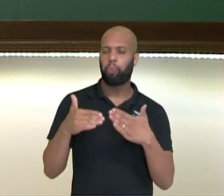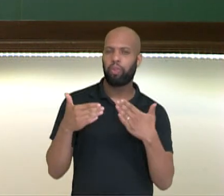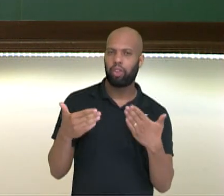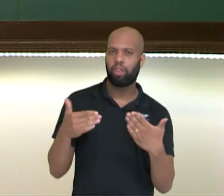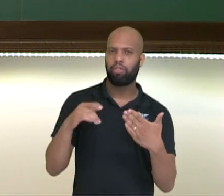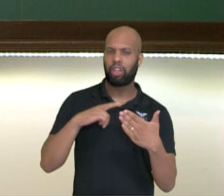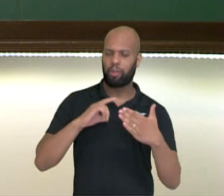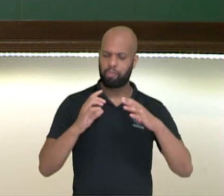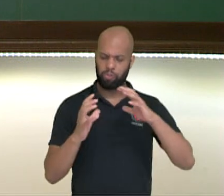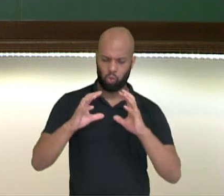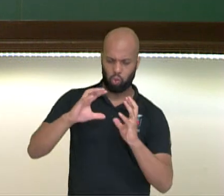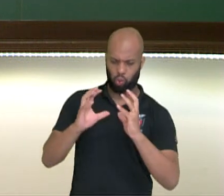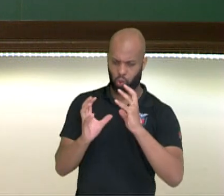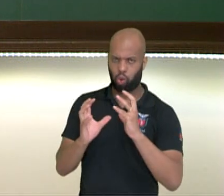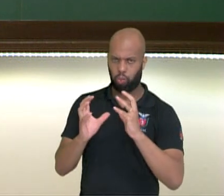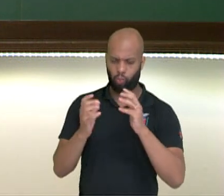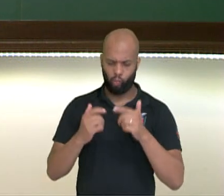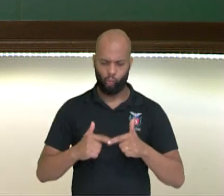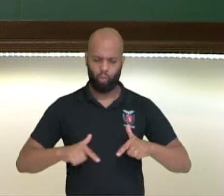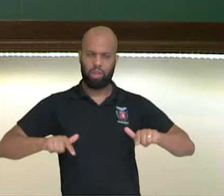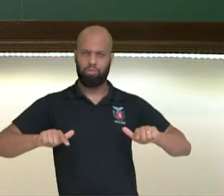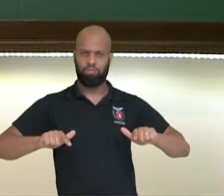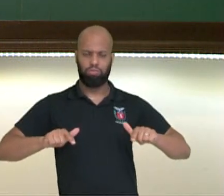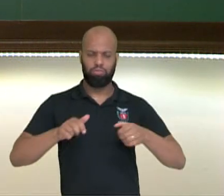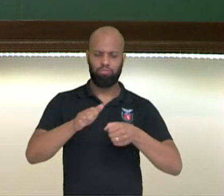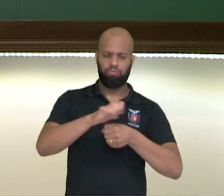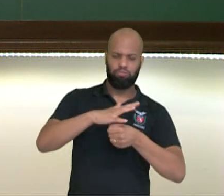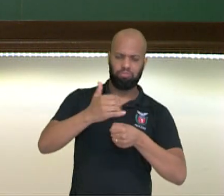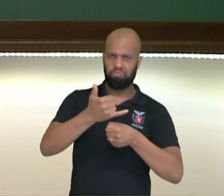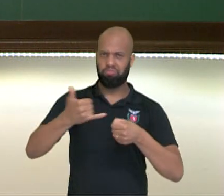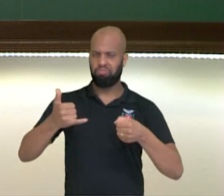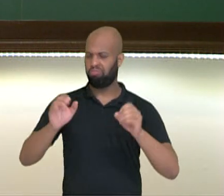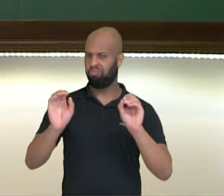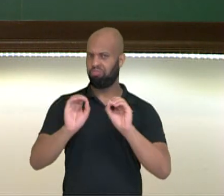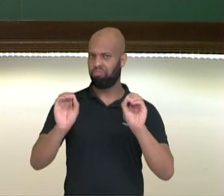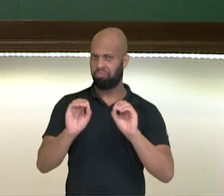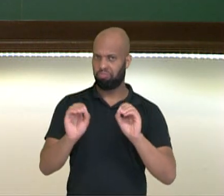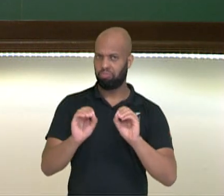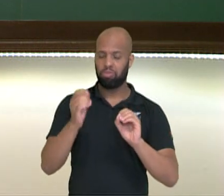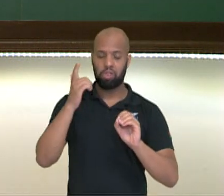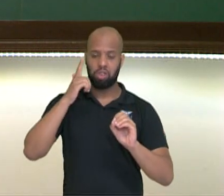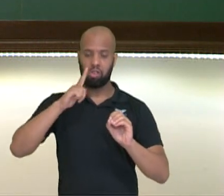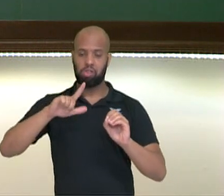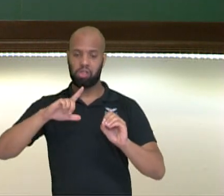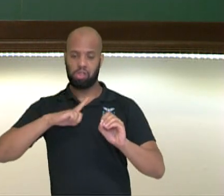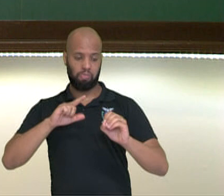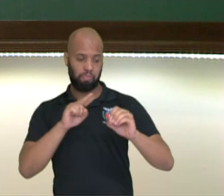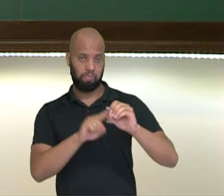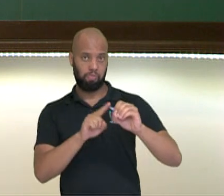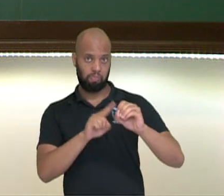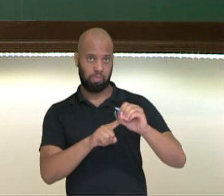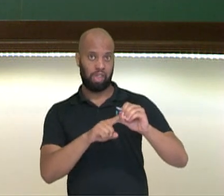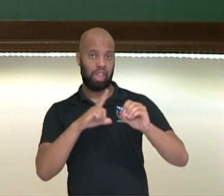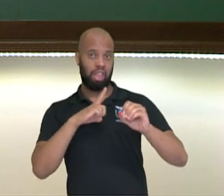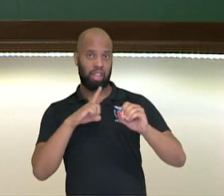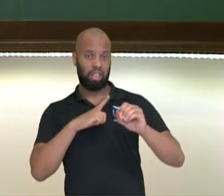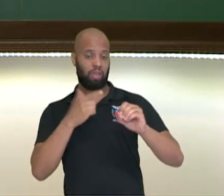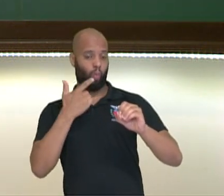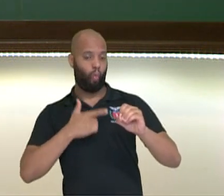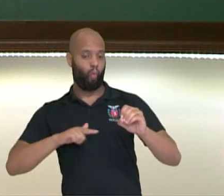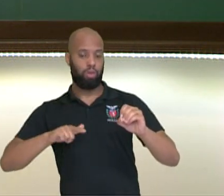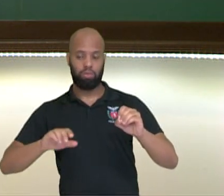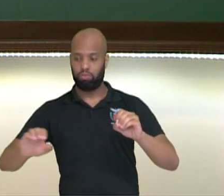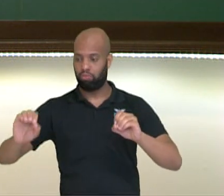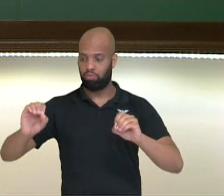corpo neutro, nulo eletricamente, ele pode sofrer atração entre um corpo carregado eletricamente? Então eu tenho